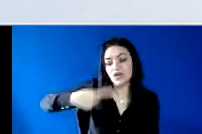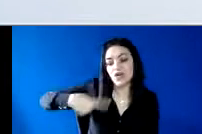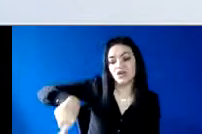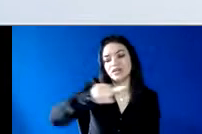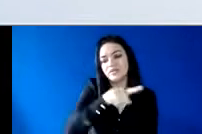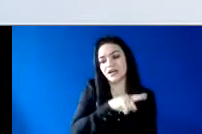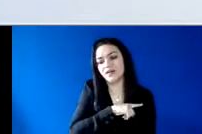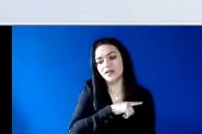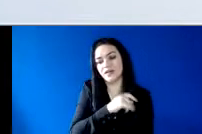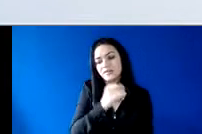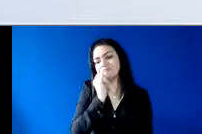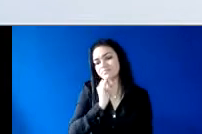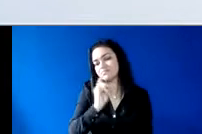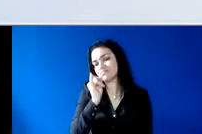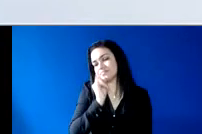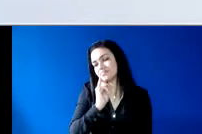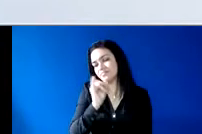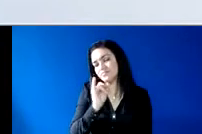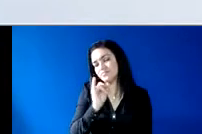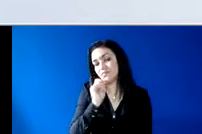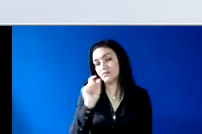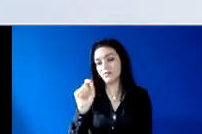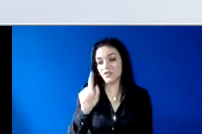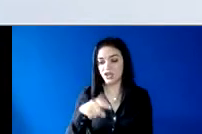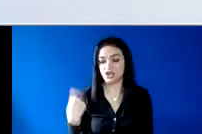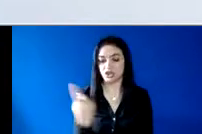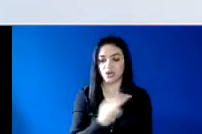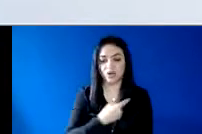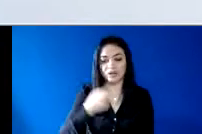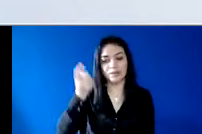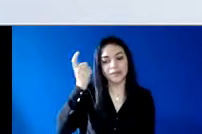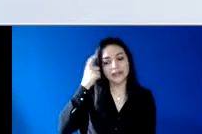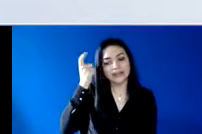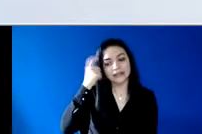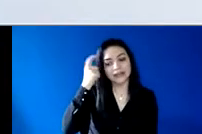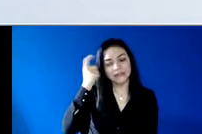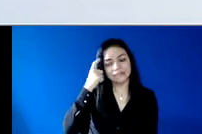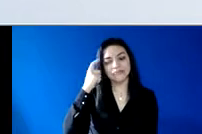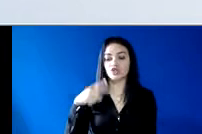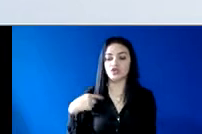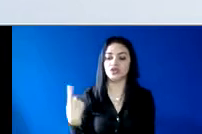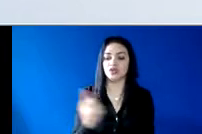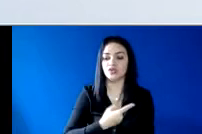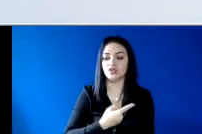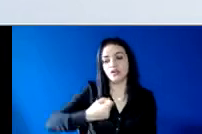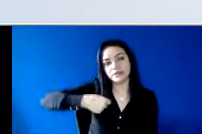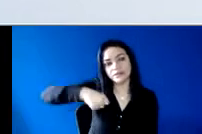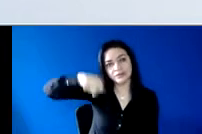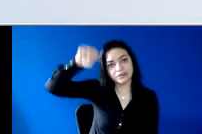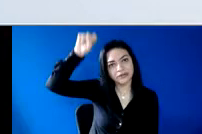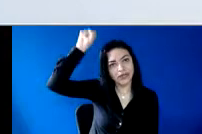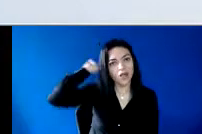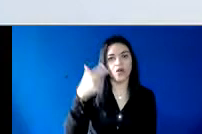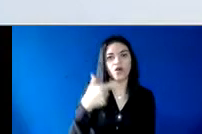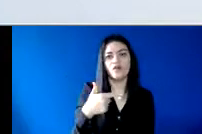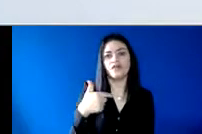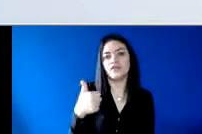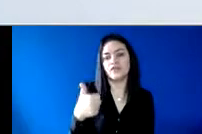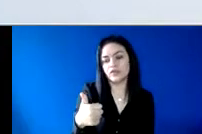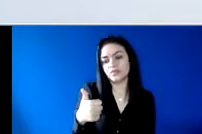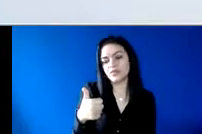estamos com essa bola toda que a gente acha que está. Não é porque nós estamos no século XXI que nós não tenhamos muito ainda